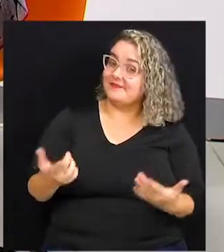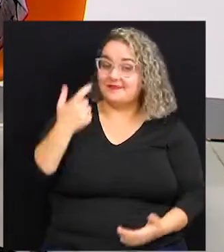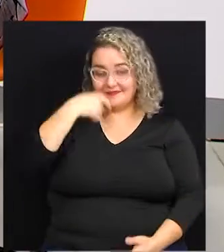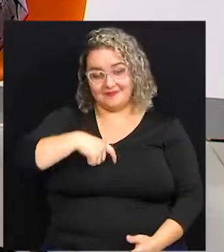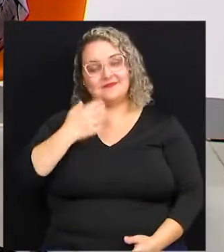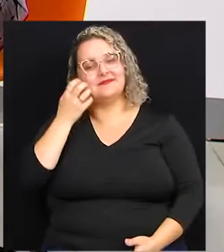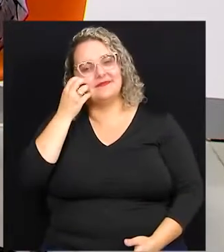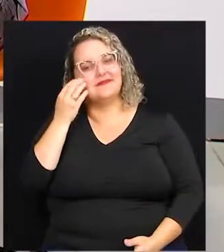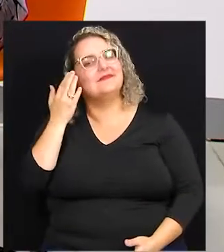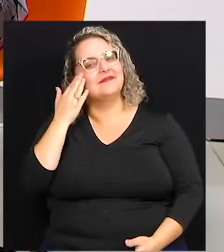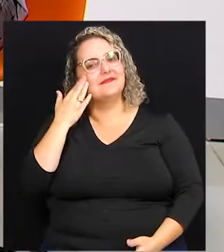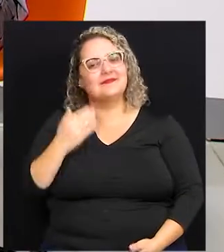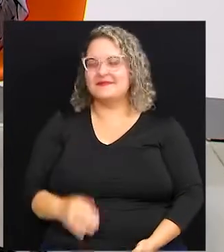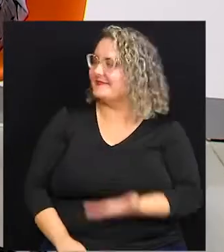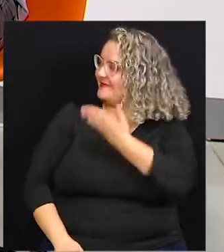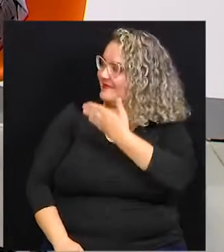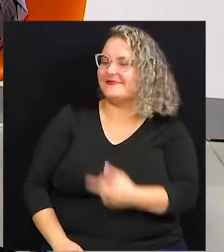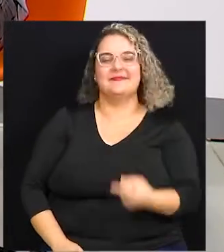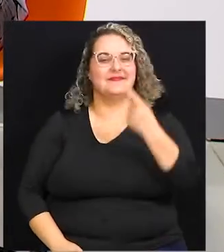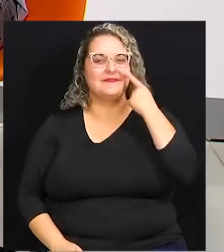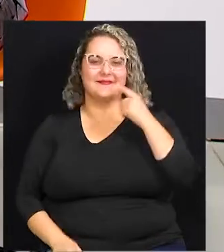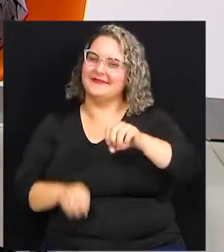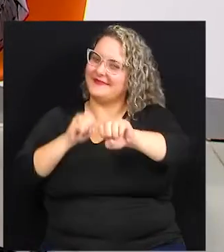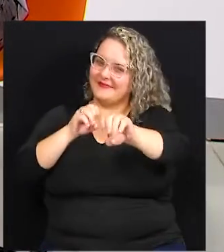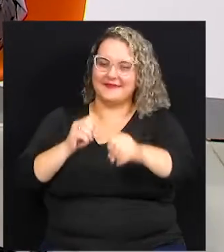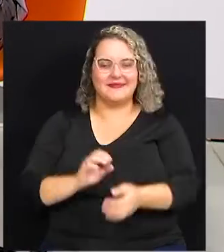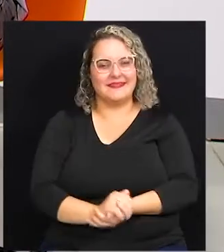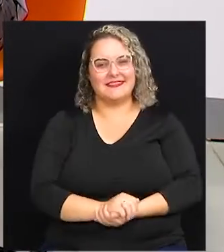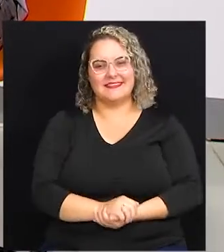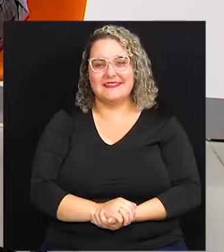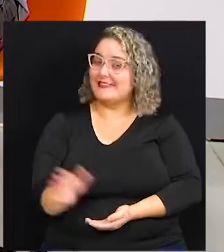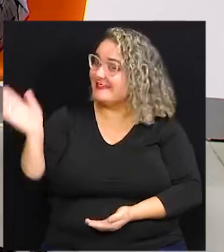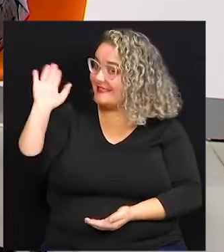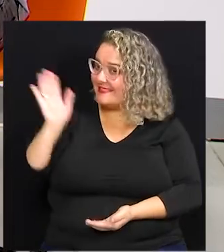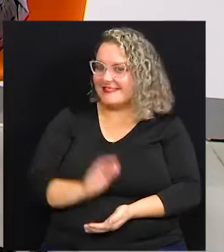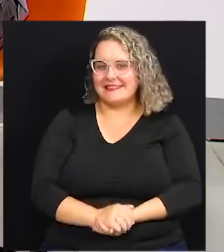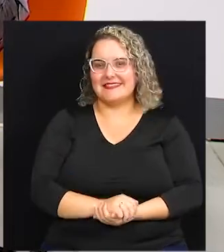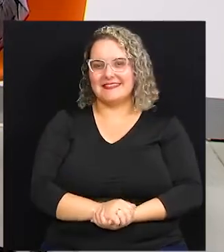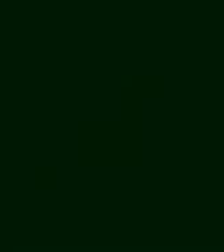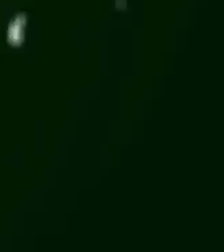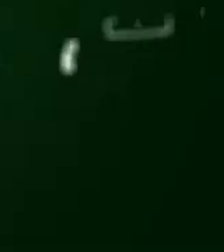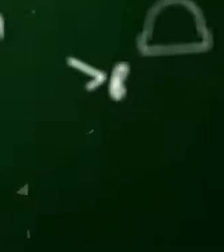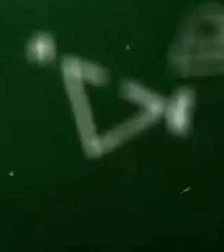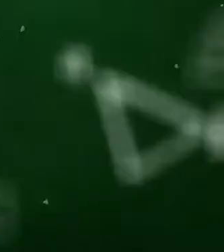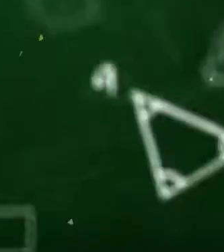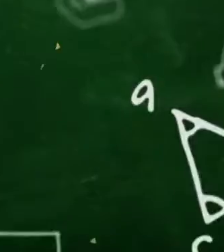pessoal, eu sou André Aranha e já sabem, né, ó, tô sempre de olho na educação. Tchau.